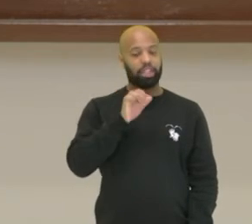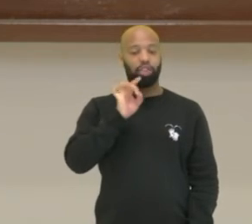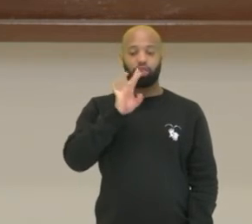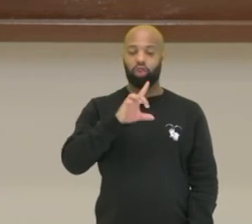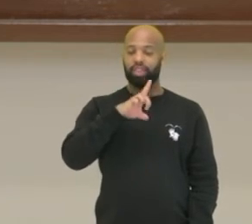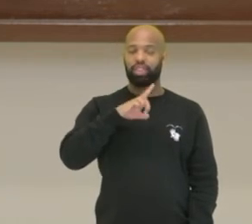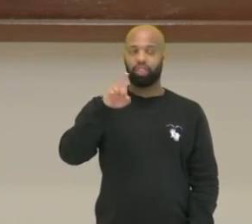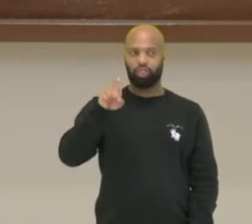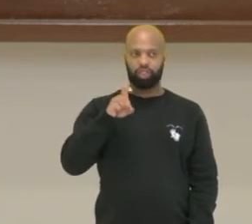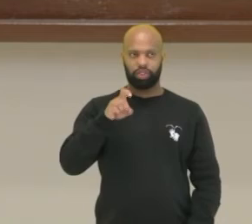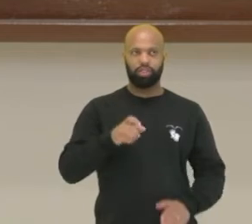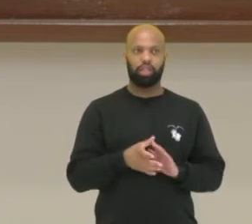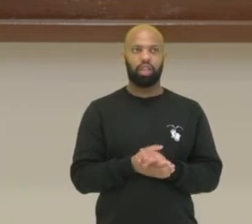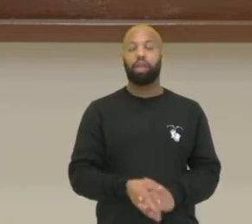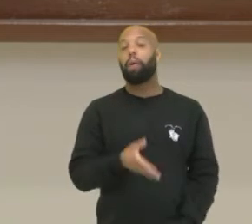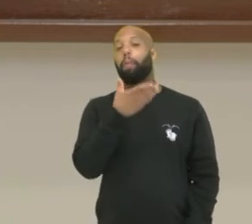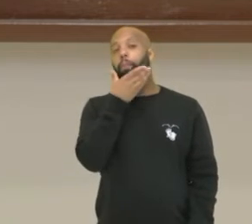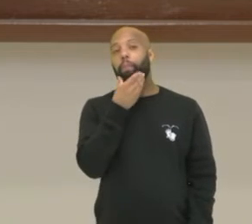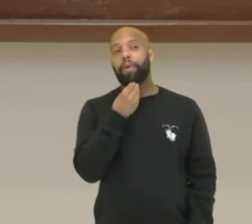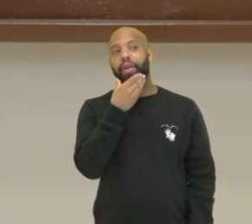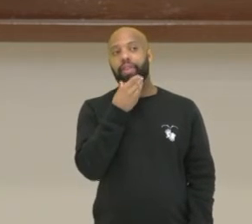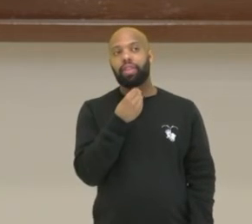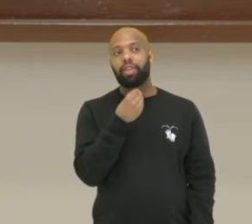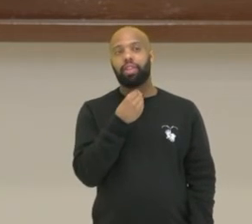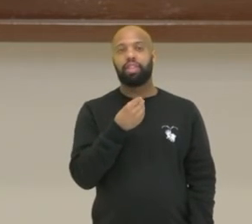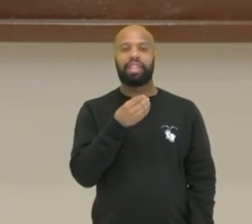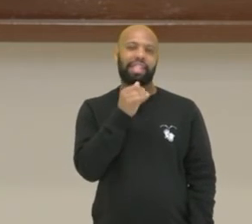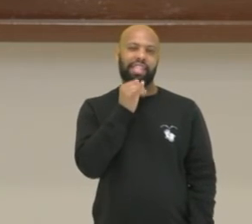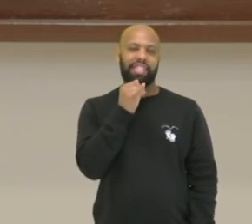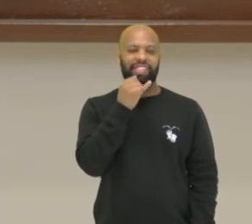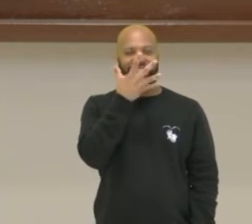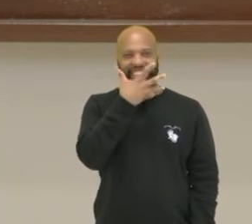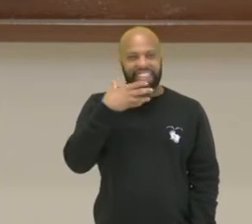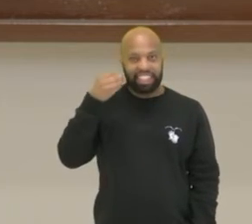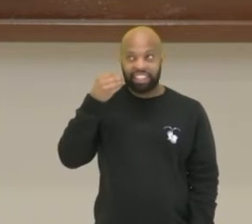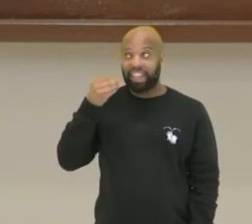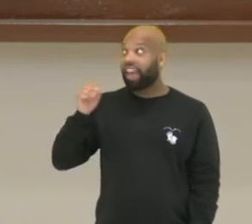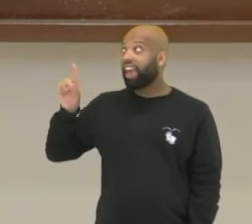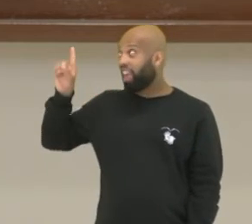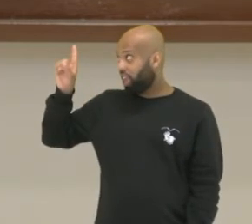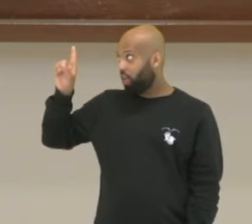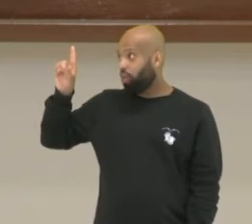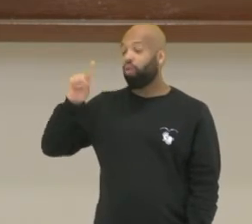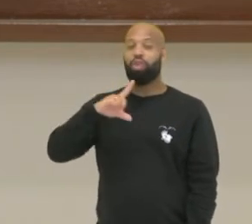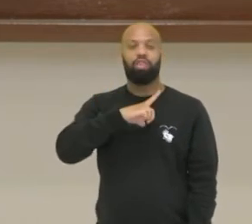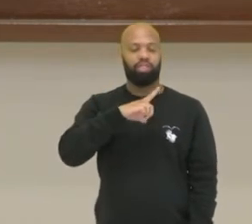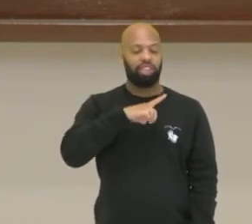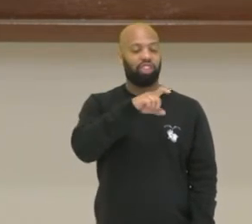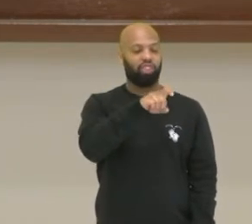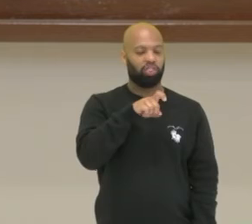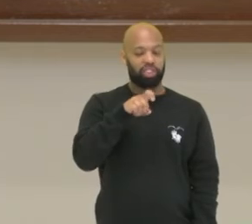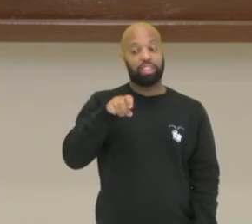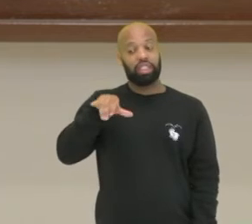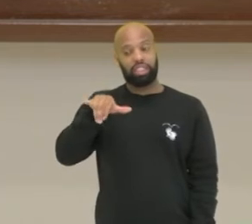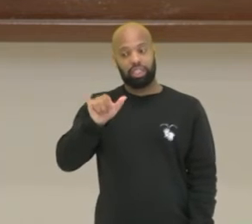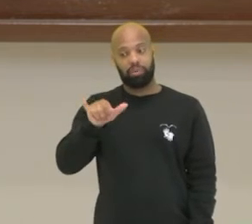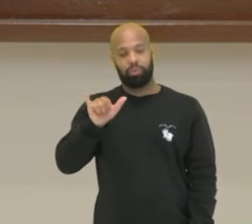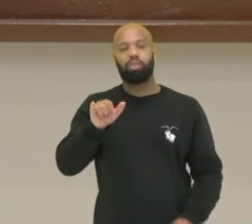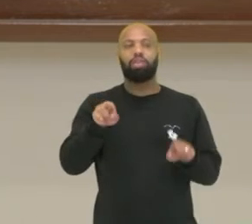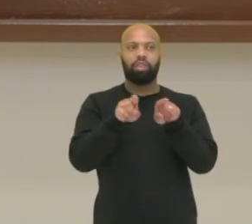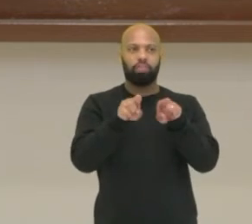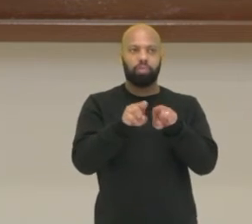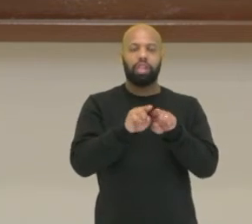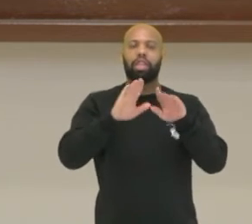X. Os meninos, como o Natan, possuem X e Y. Então,